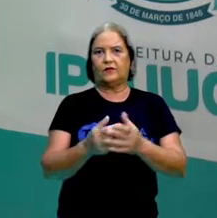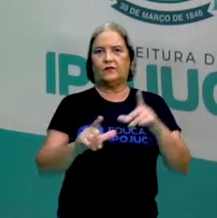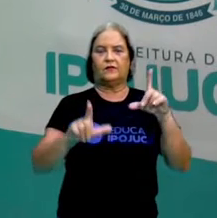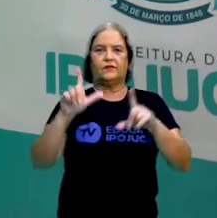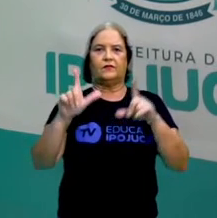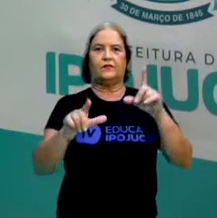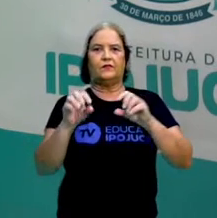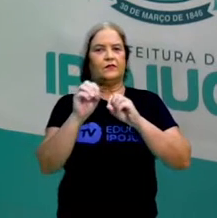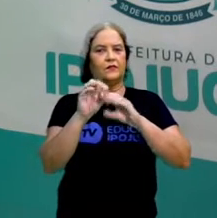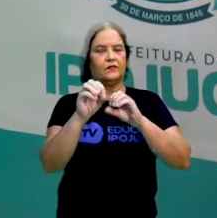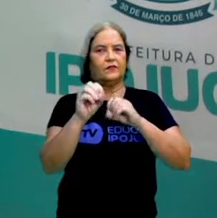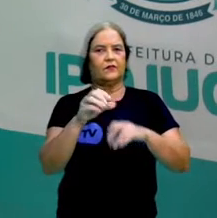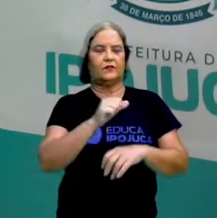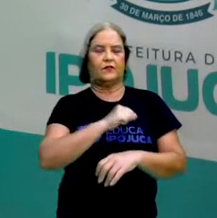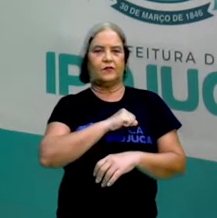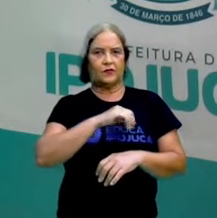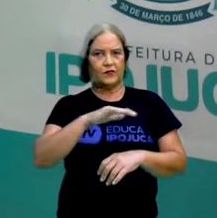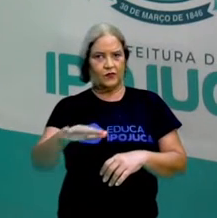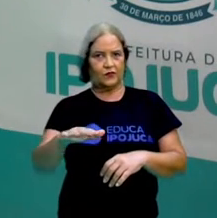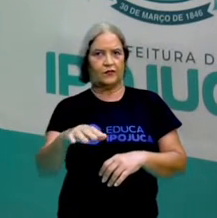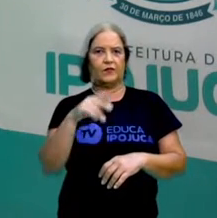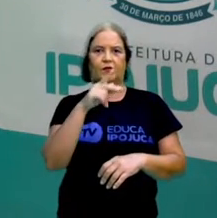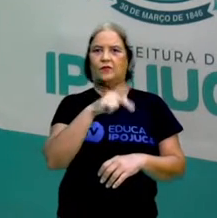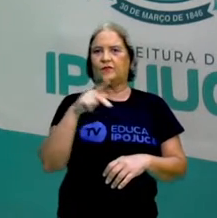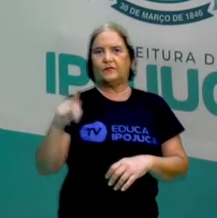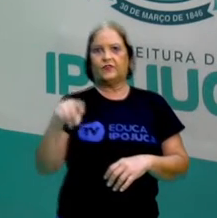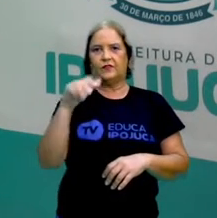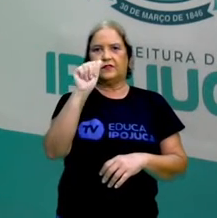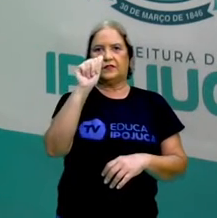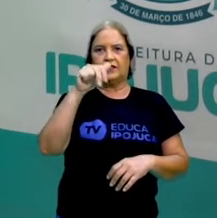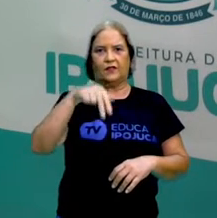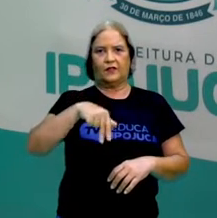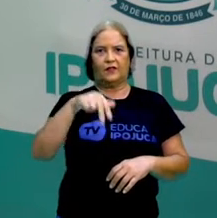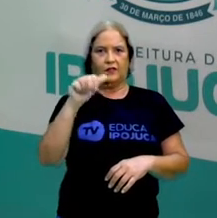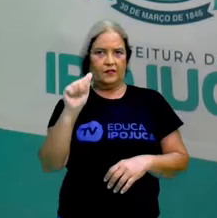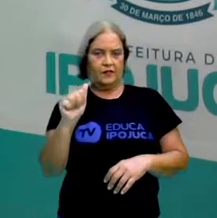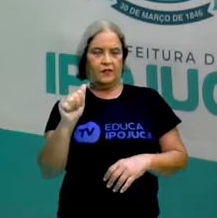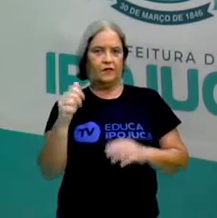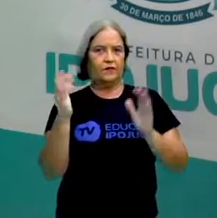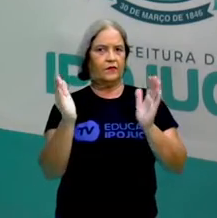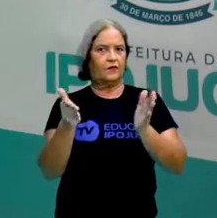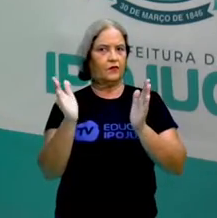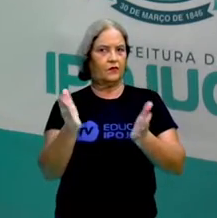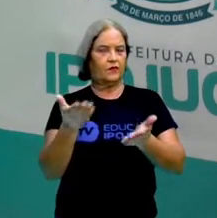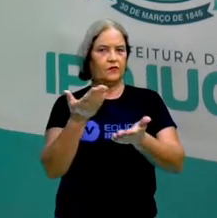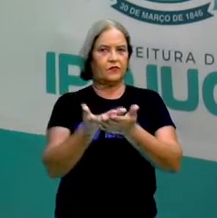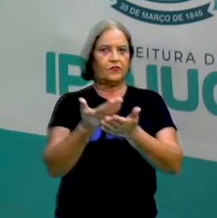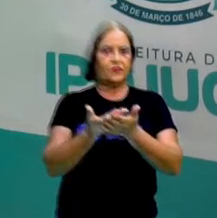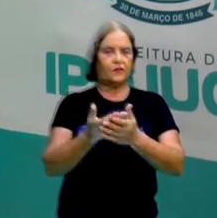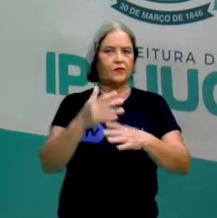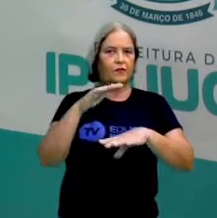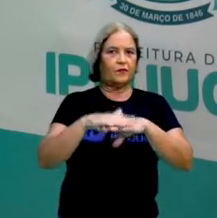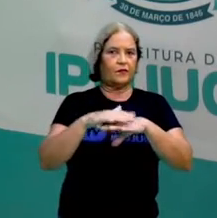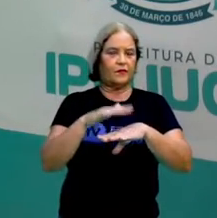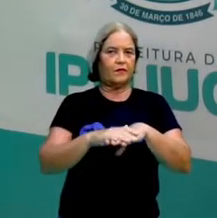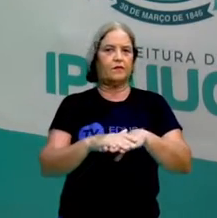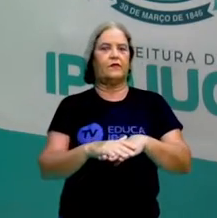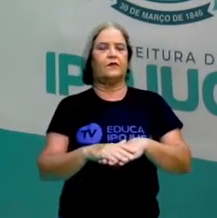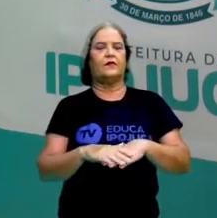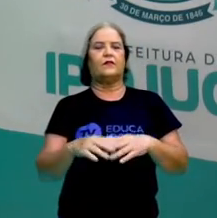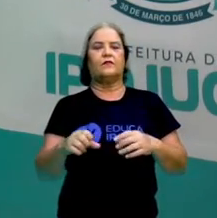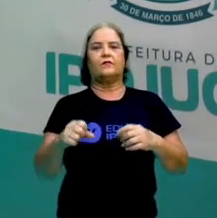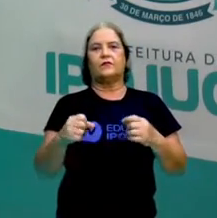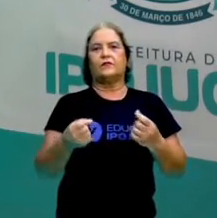na TV do Ipojuca eu sou a professora Ana e hoje na nossa aula de matemática nós vamos